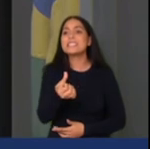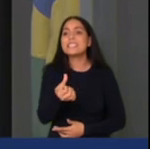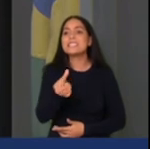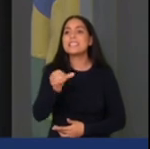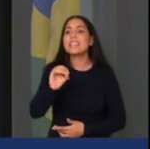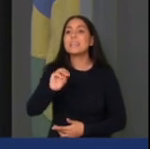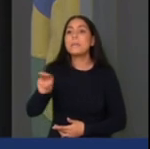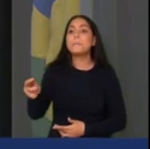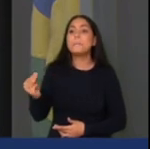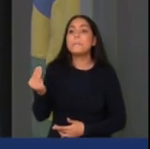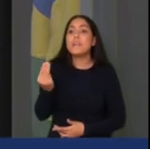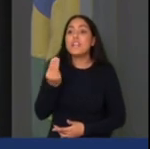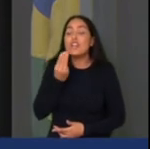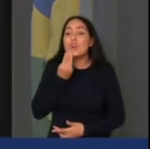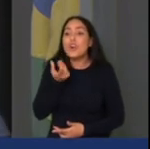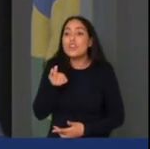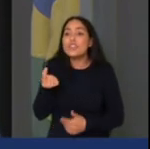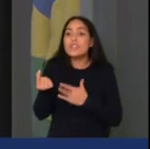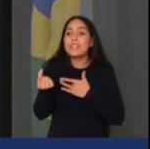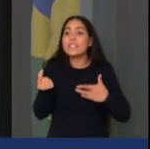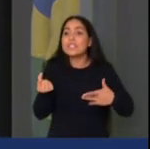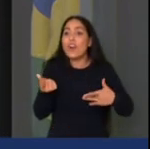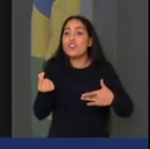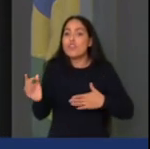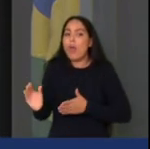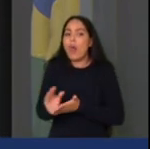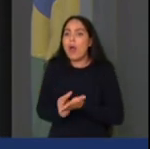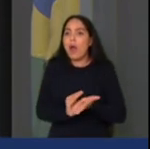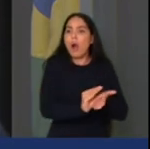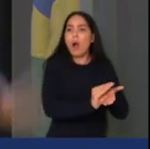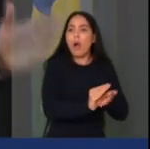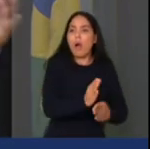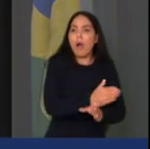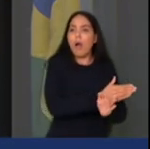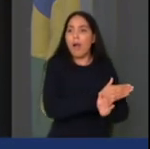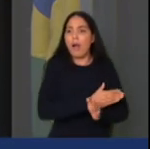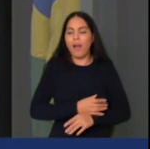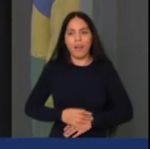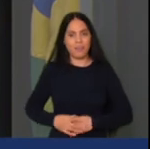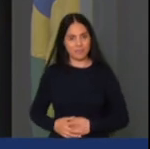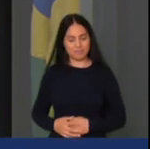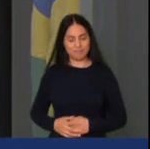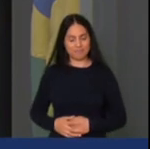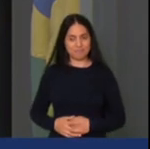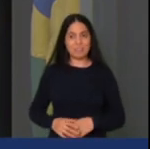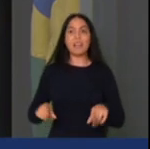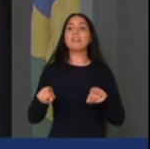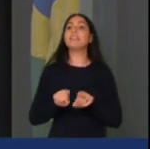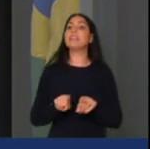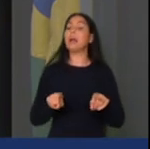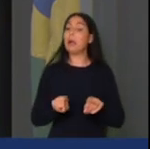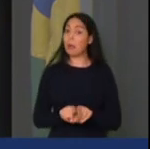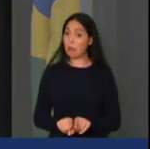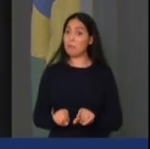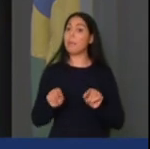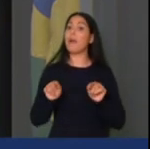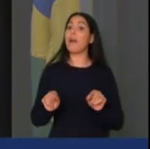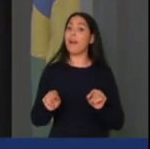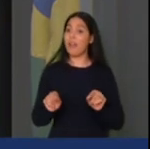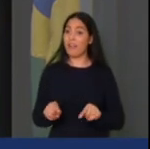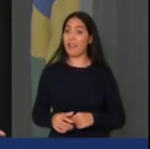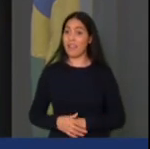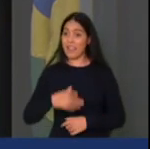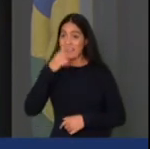milhões a saúde diz vídeo 260 milhões na saúde e o Drácula da Odebrecht também completa